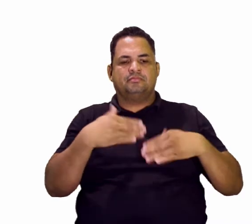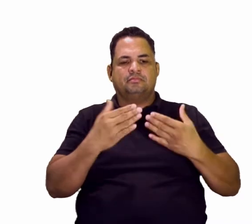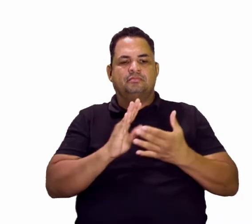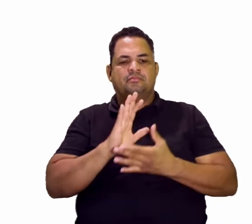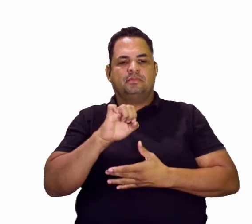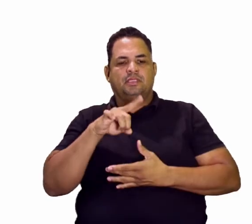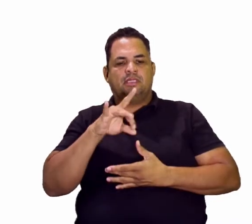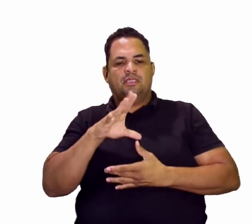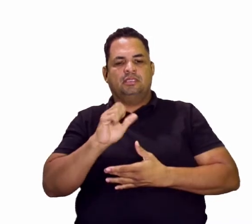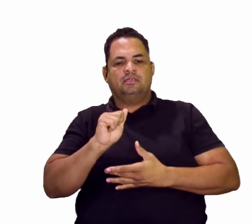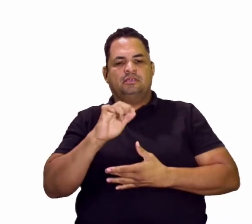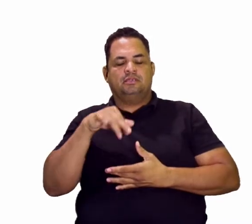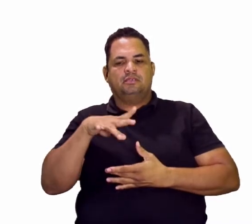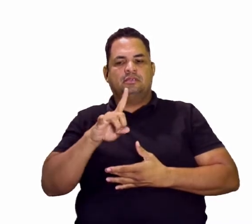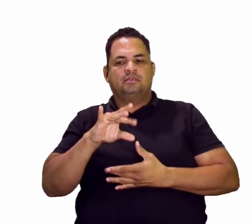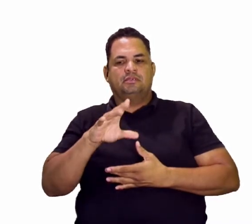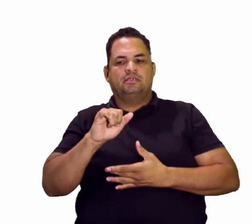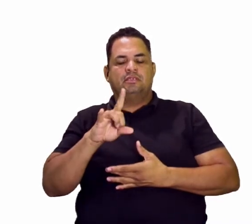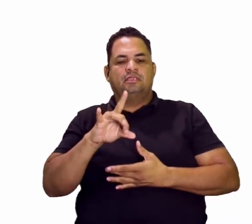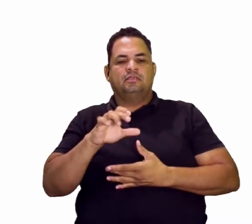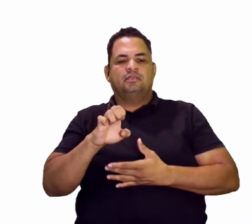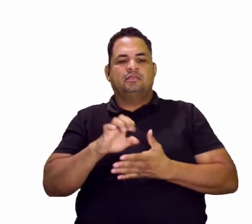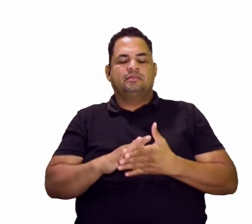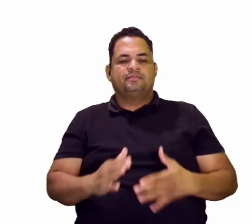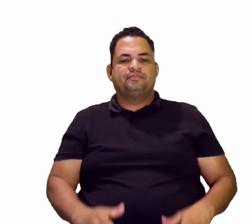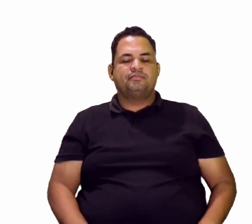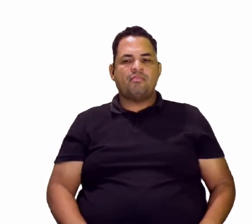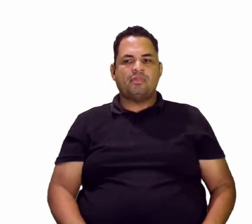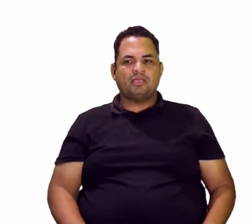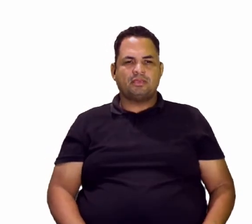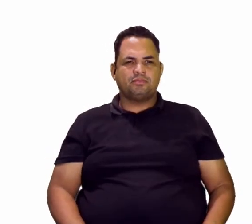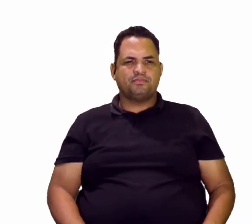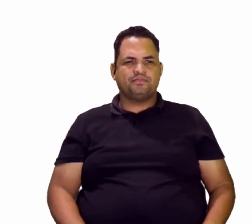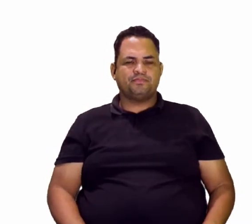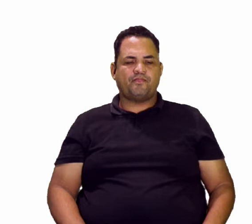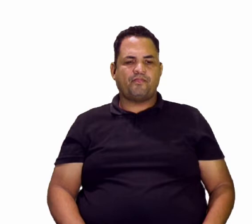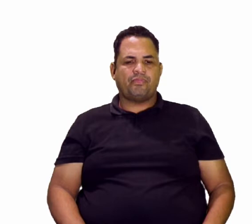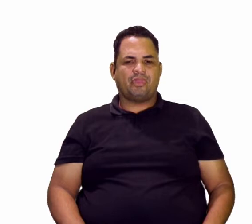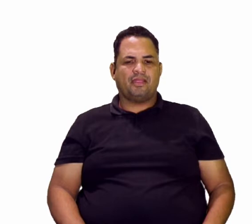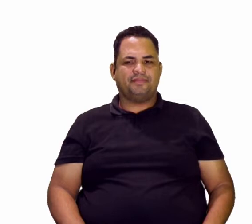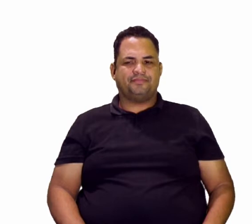Inquilinos intercelulares, né?